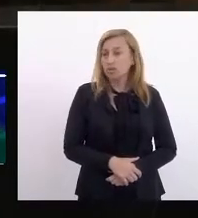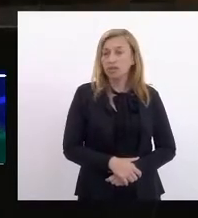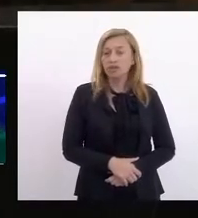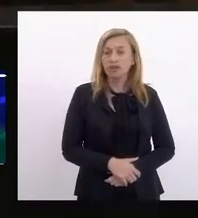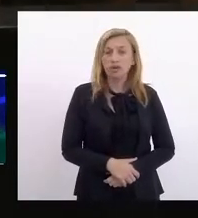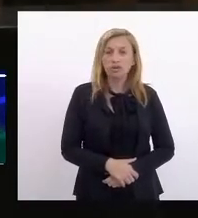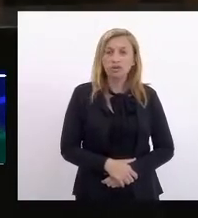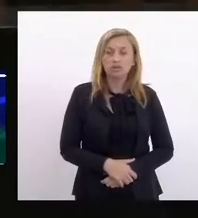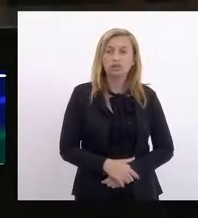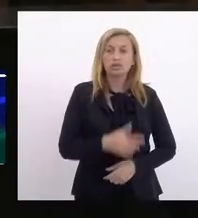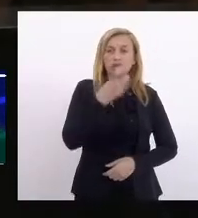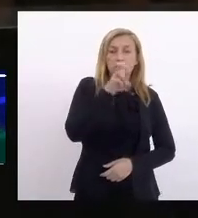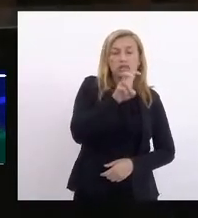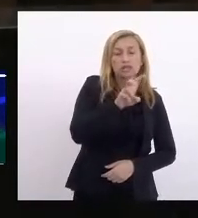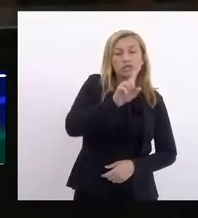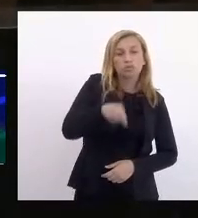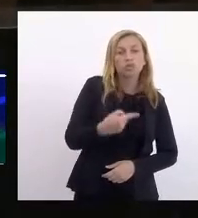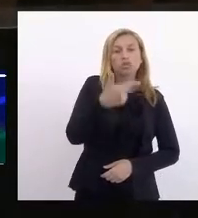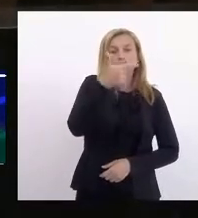lei